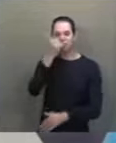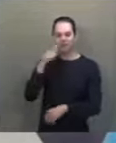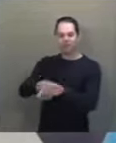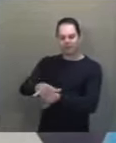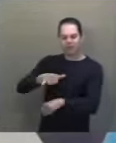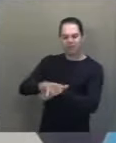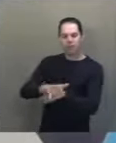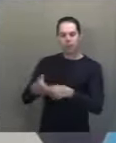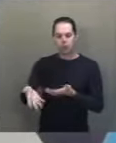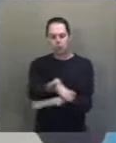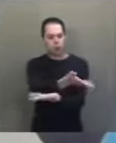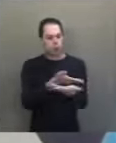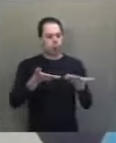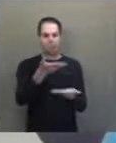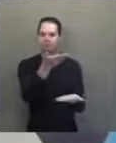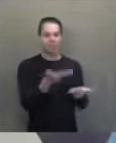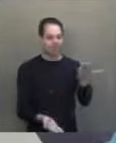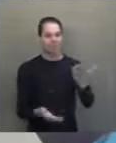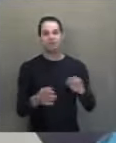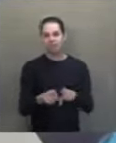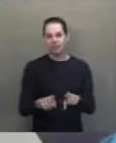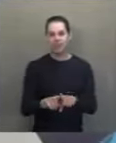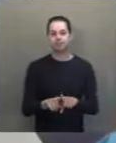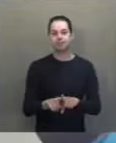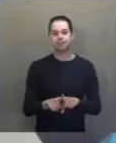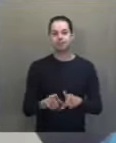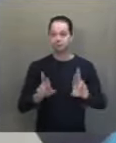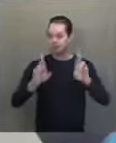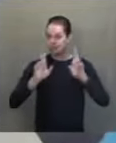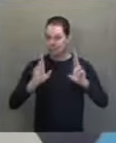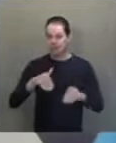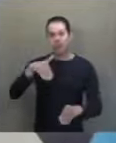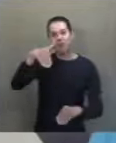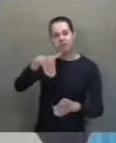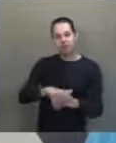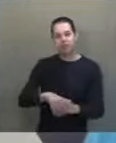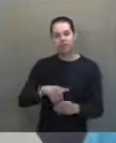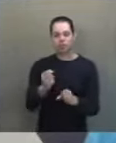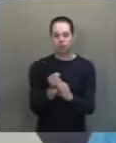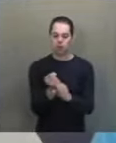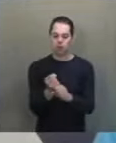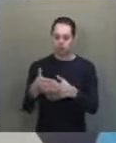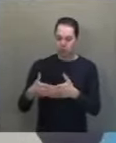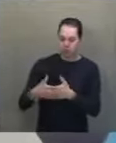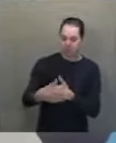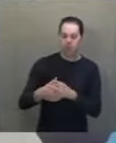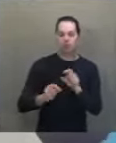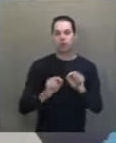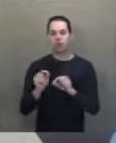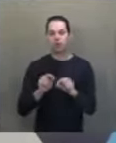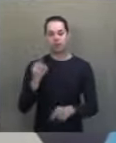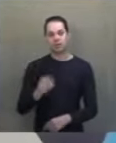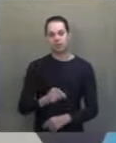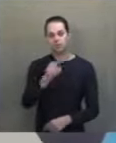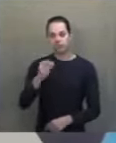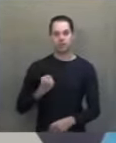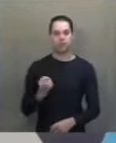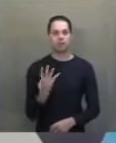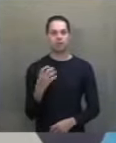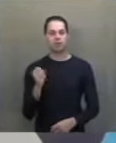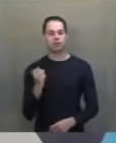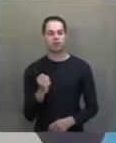dessas mulheres. Também vou torcer muito para que seja votado no início do ano o veto 48